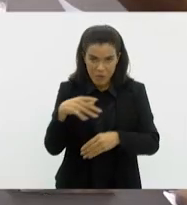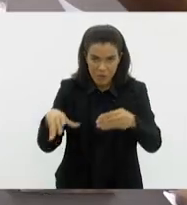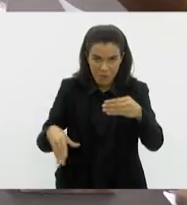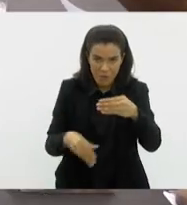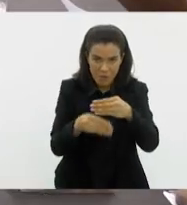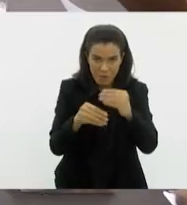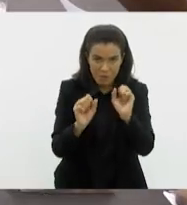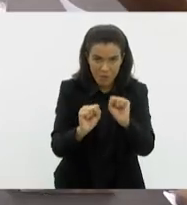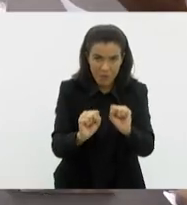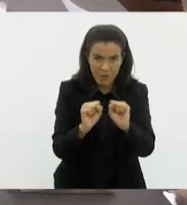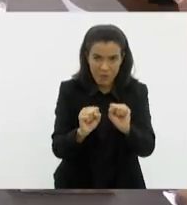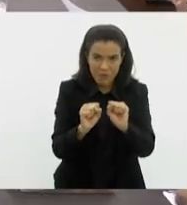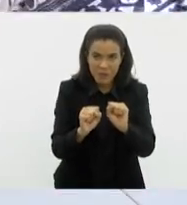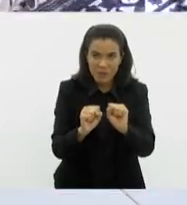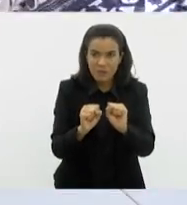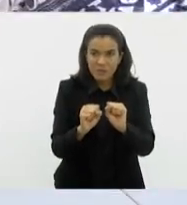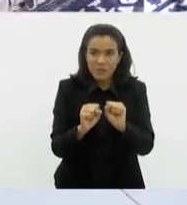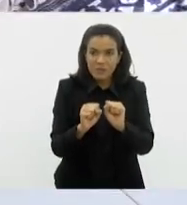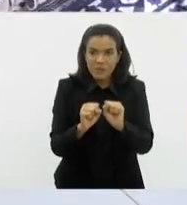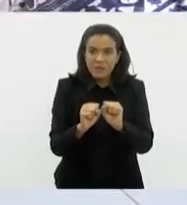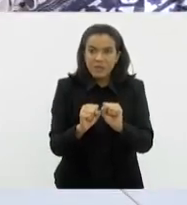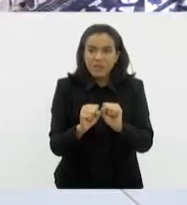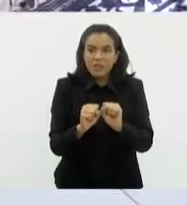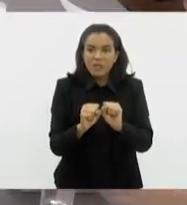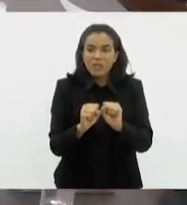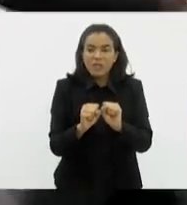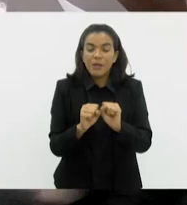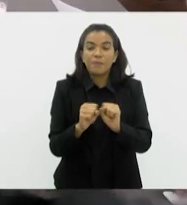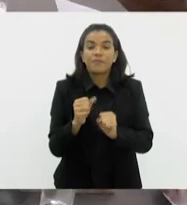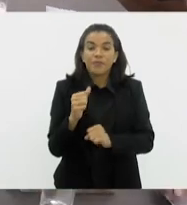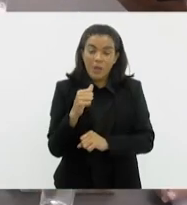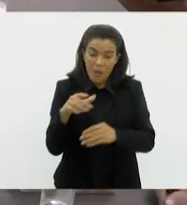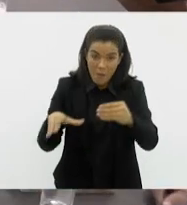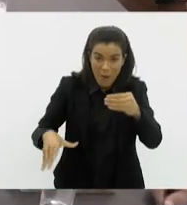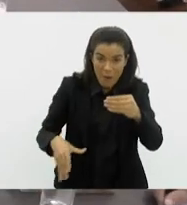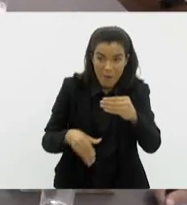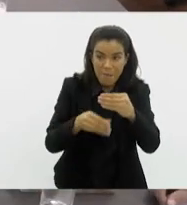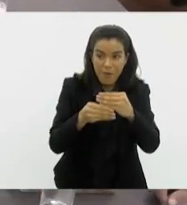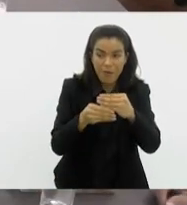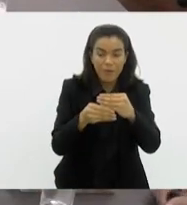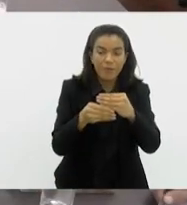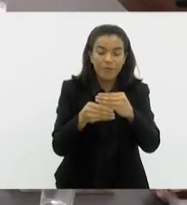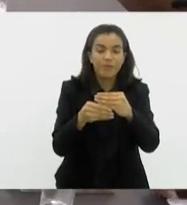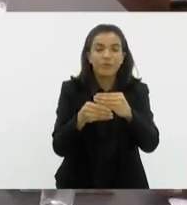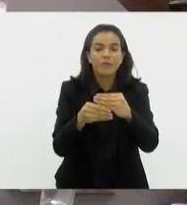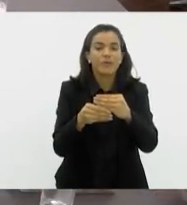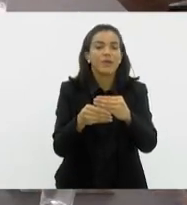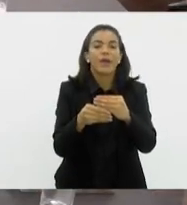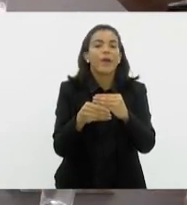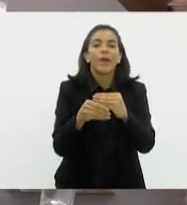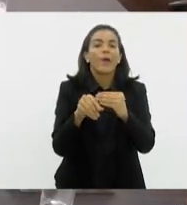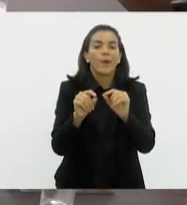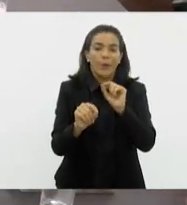Talvez cabe talvez alguma emenda para esclarecer melhor, né? O meu aparte do aparte é